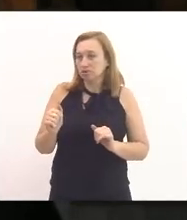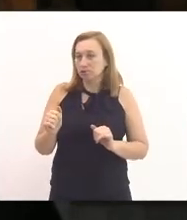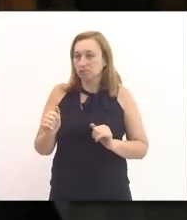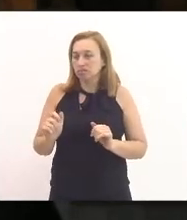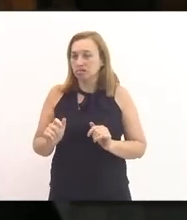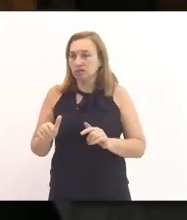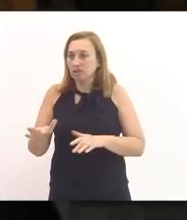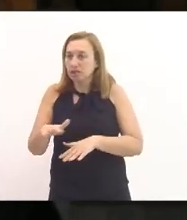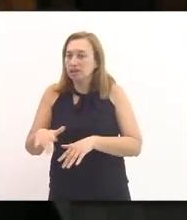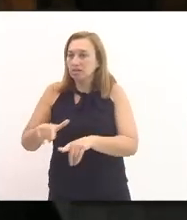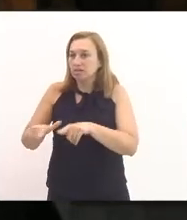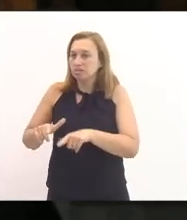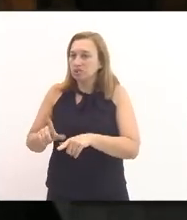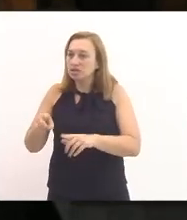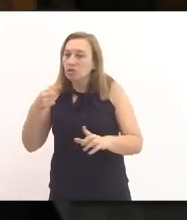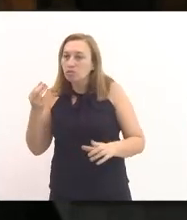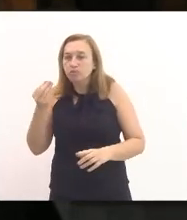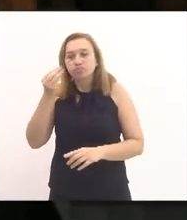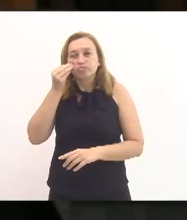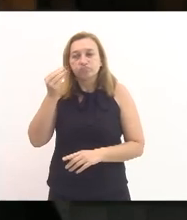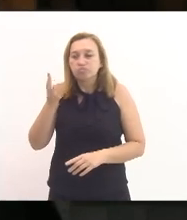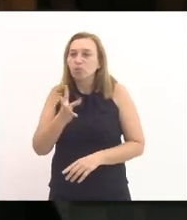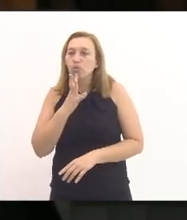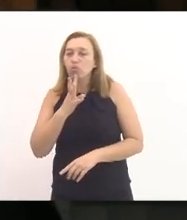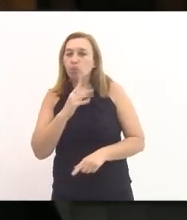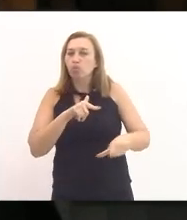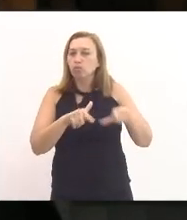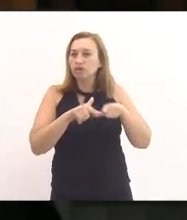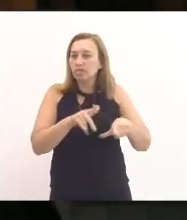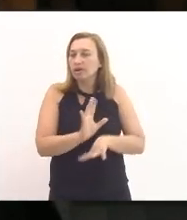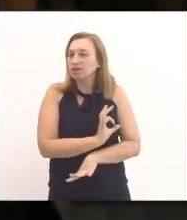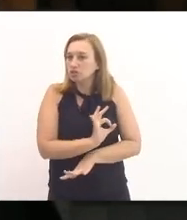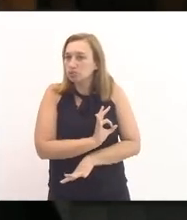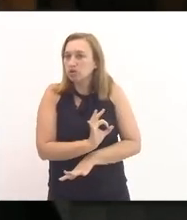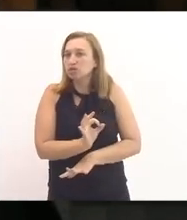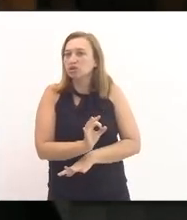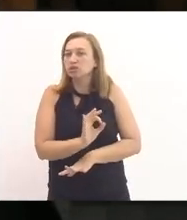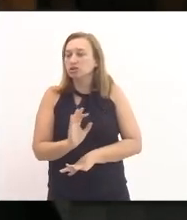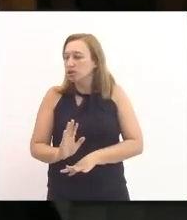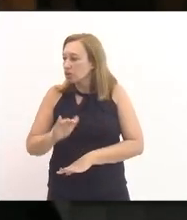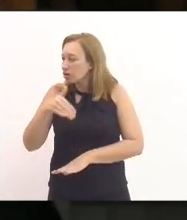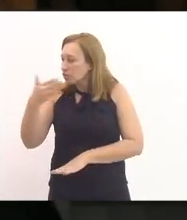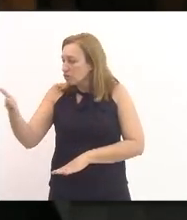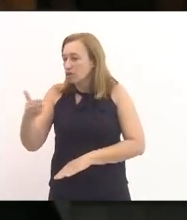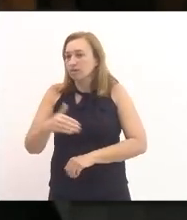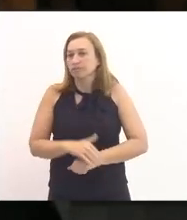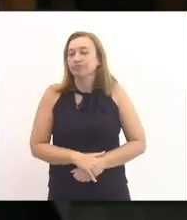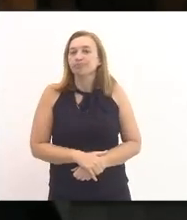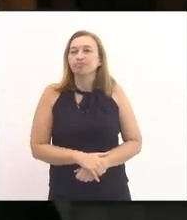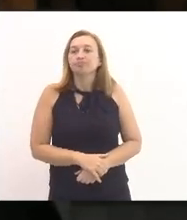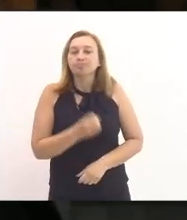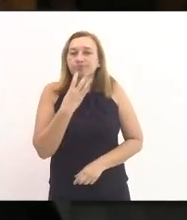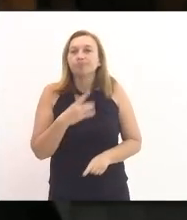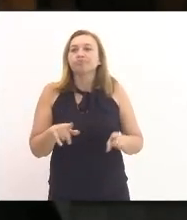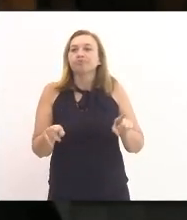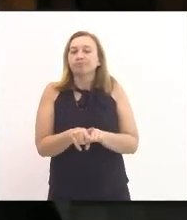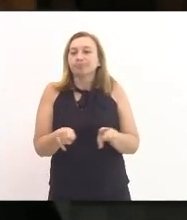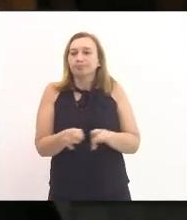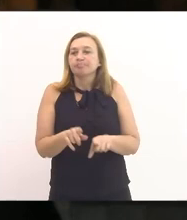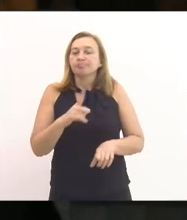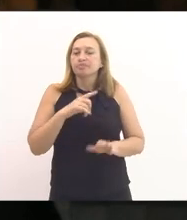dessa oportunidade de conhecer o trabalho de policiais mundo afora bom tem também